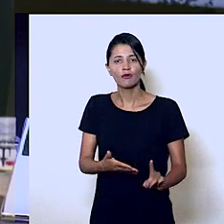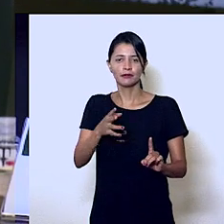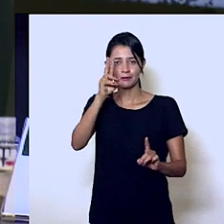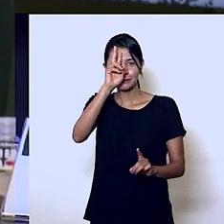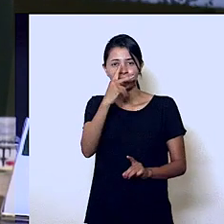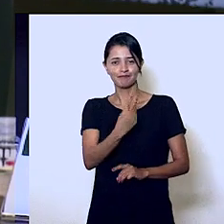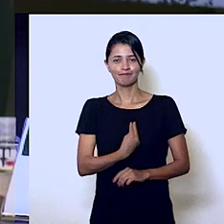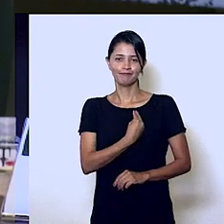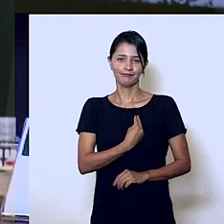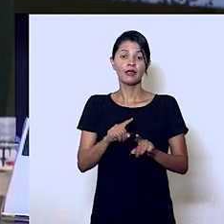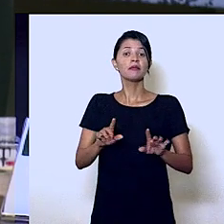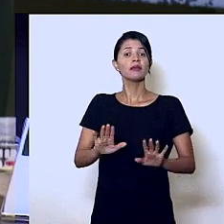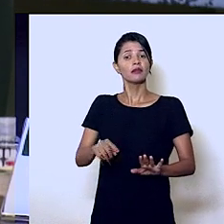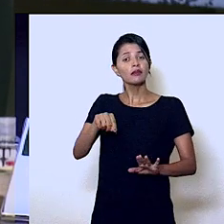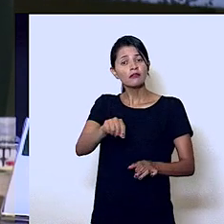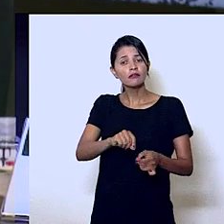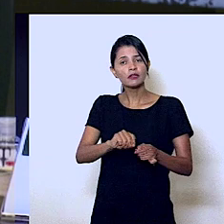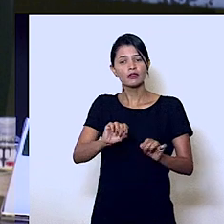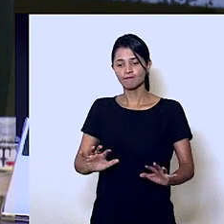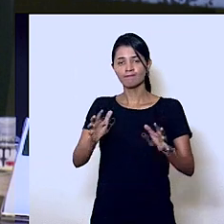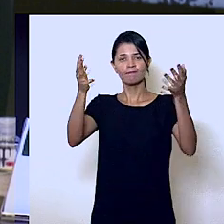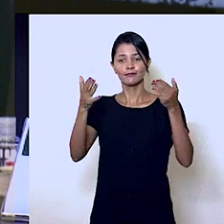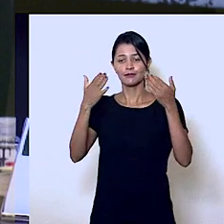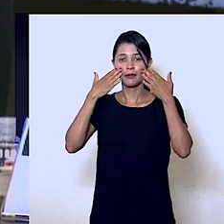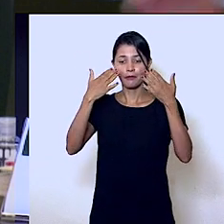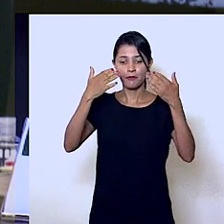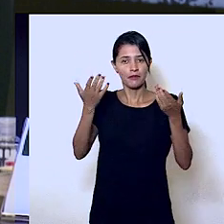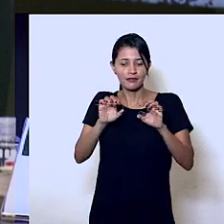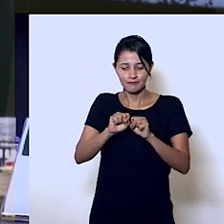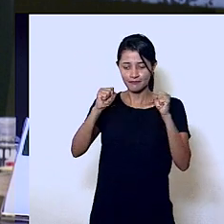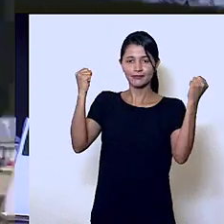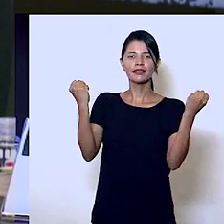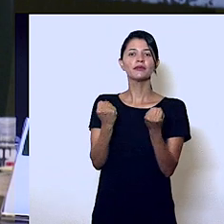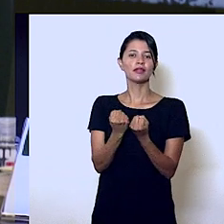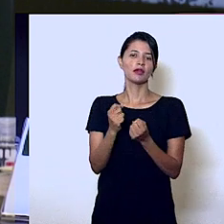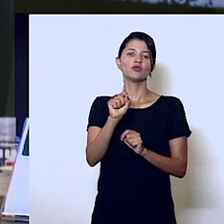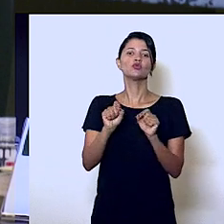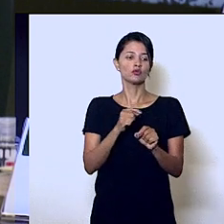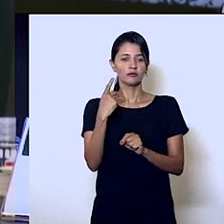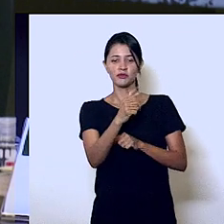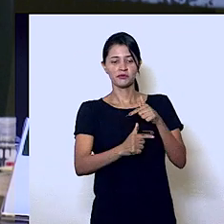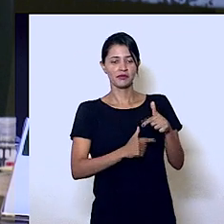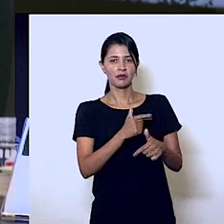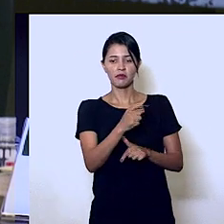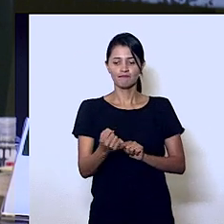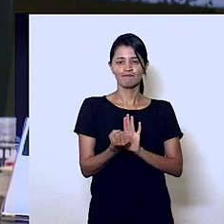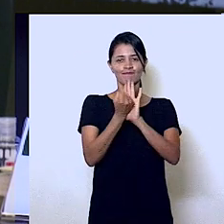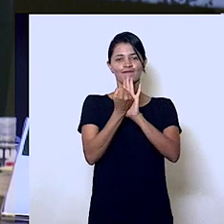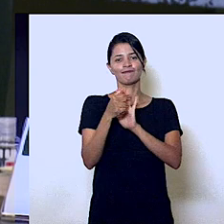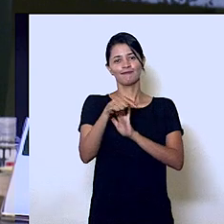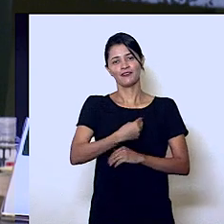esse evento, essa apresentação, esse seminário, sobre o importante legado que deixou o embaixador Paulo Tarso Flecha de